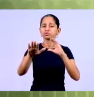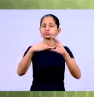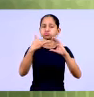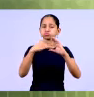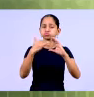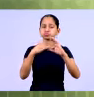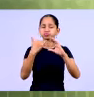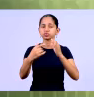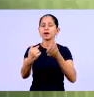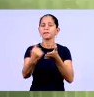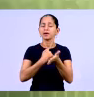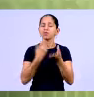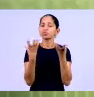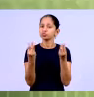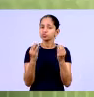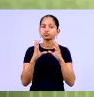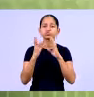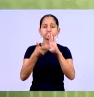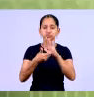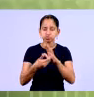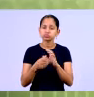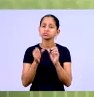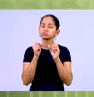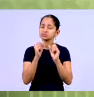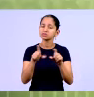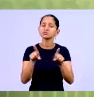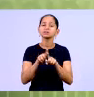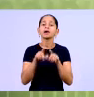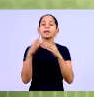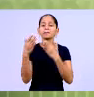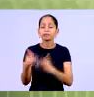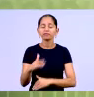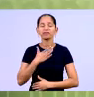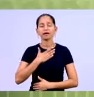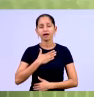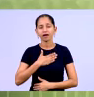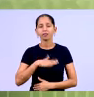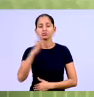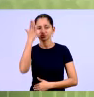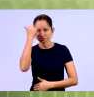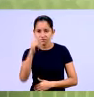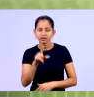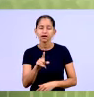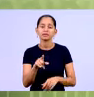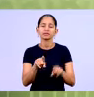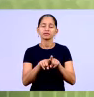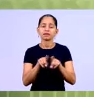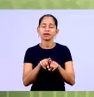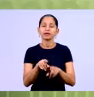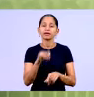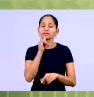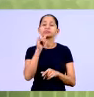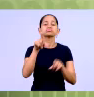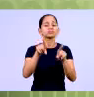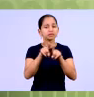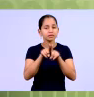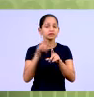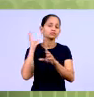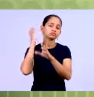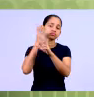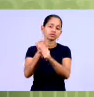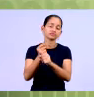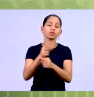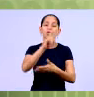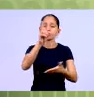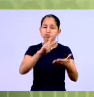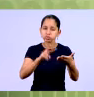as perguntas nos fóruns para que vocês possam fazer a prova com tranquilidade. Mas, de qualquer forma, teremos a nossa revisão, leiam todo